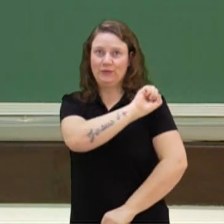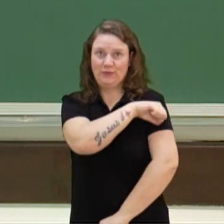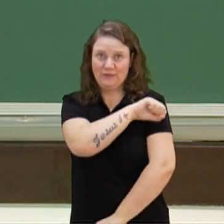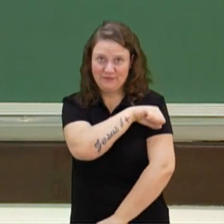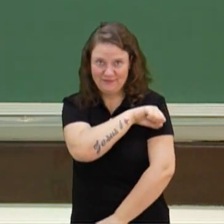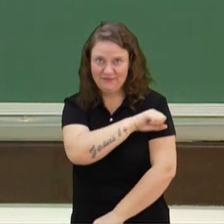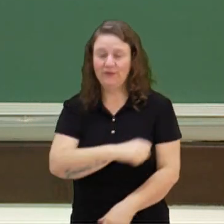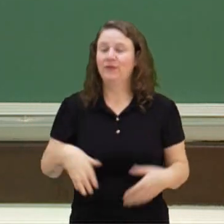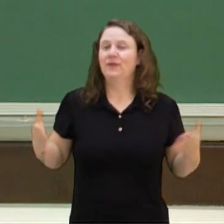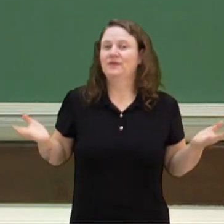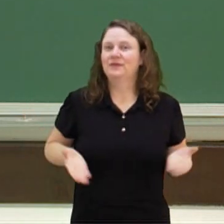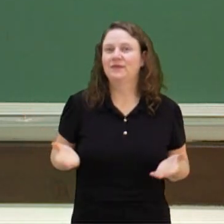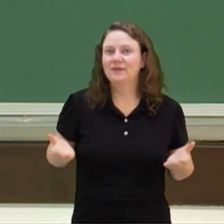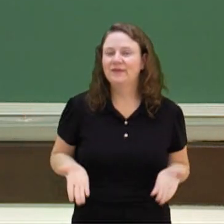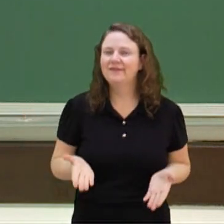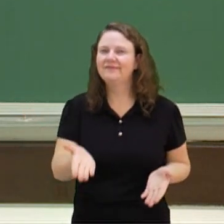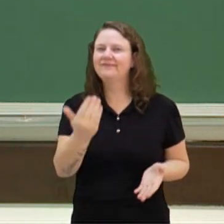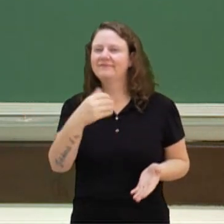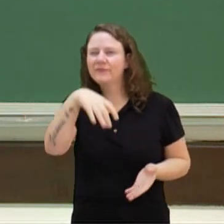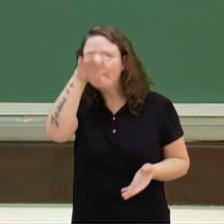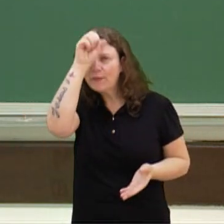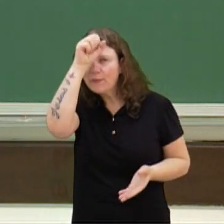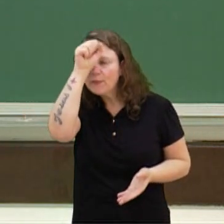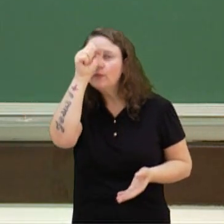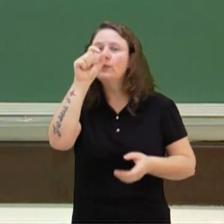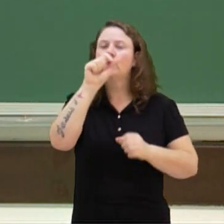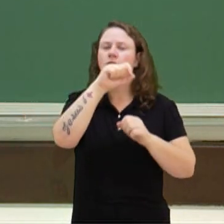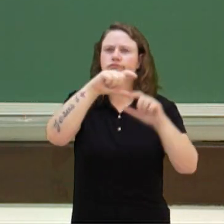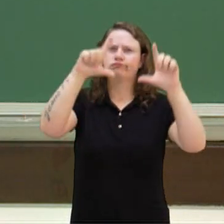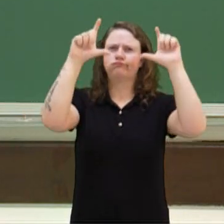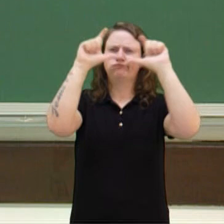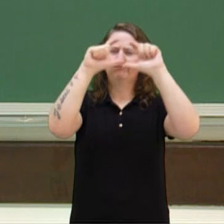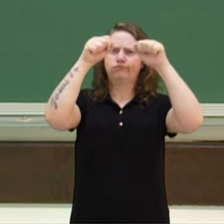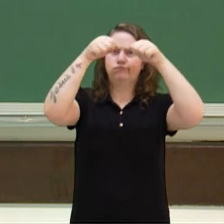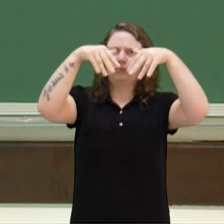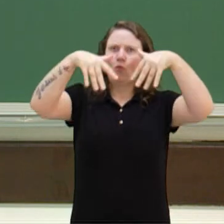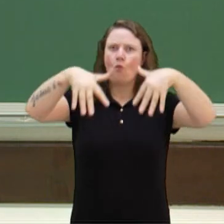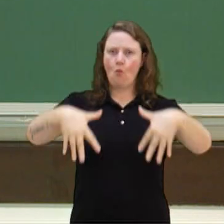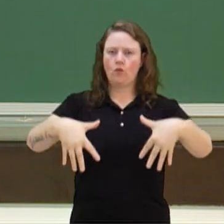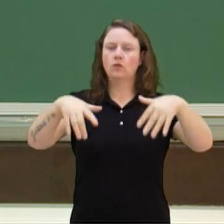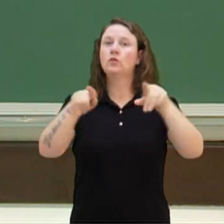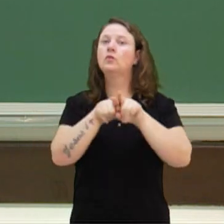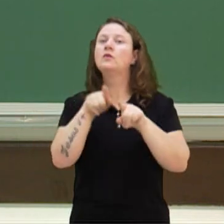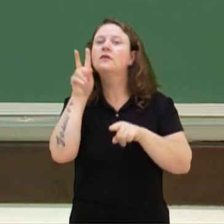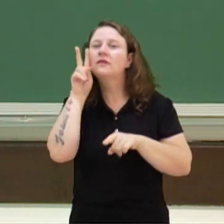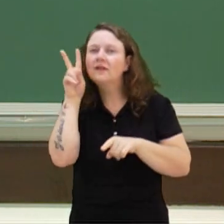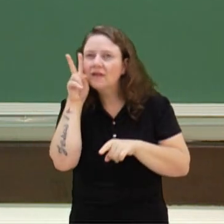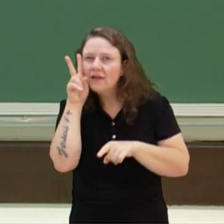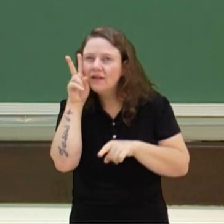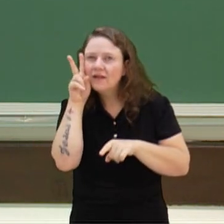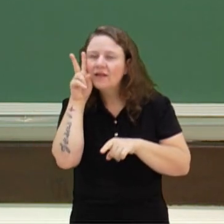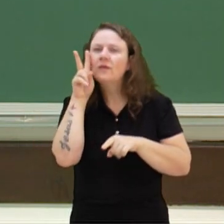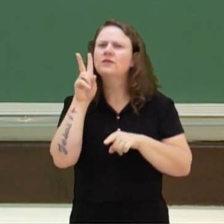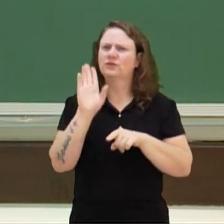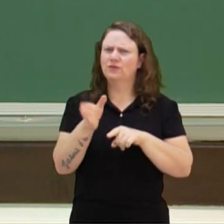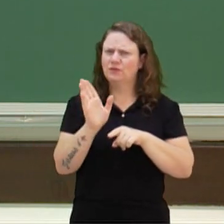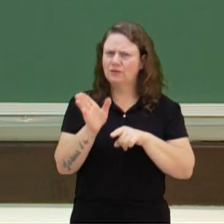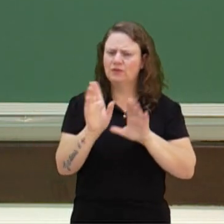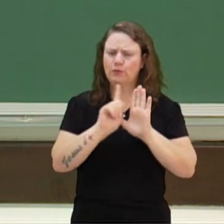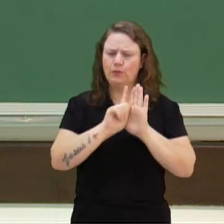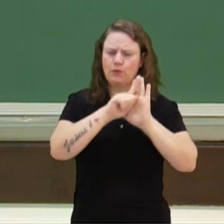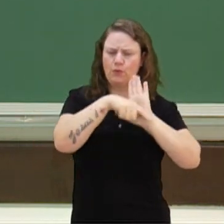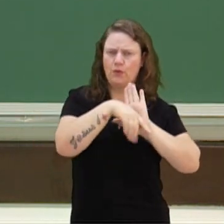8º ano. Hoje nós vamos aprender sobre mapas conceituais. Vocês já ouviram falar sobre esse